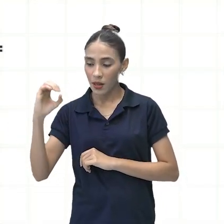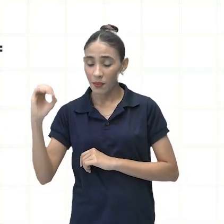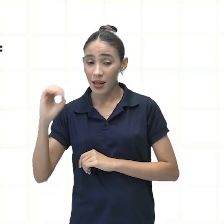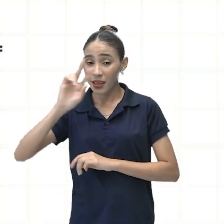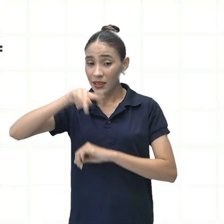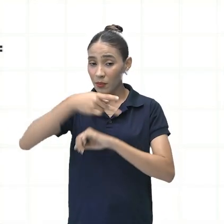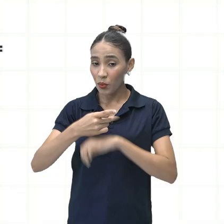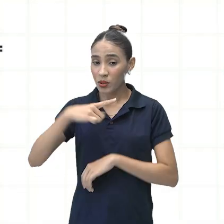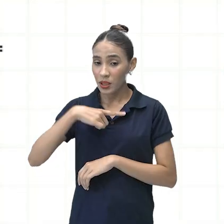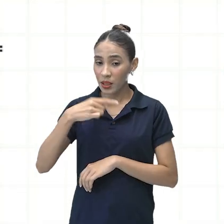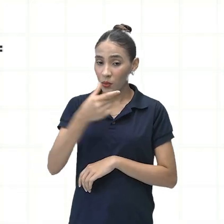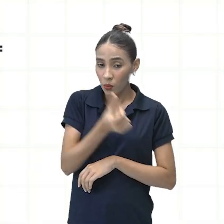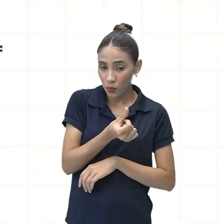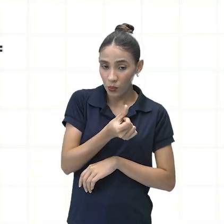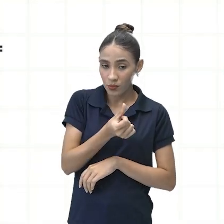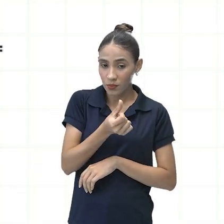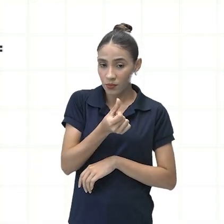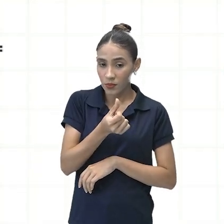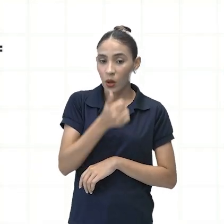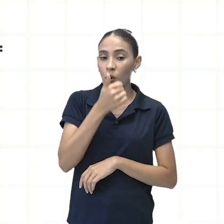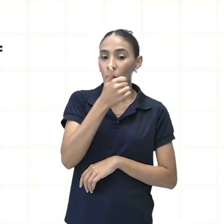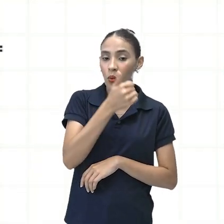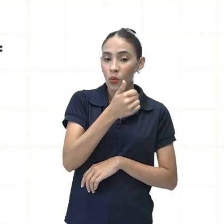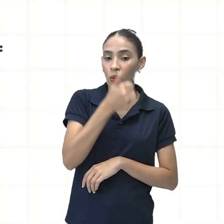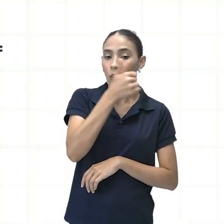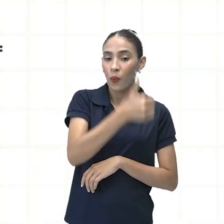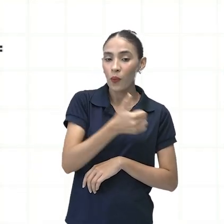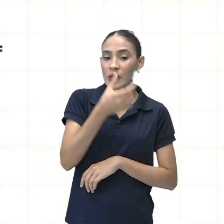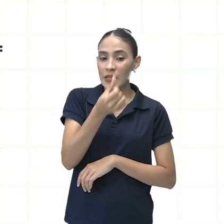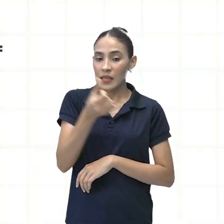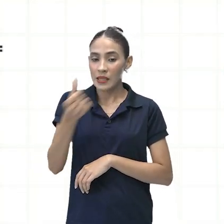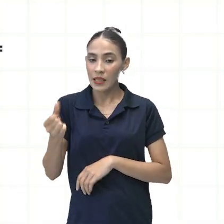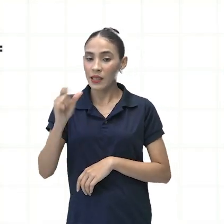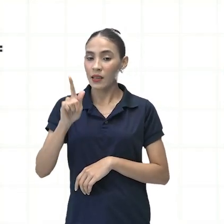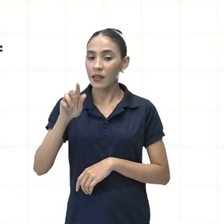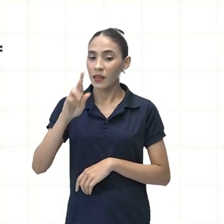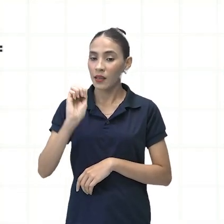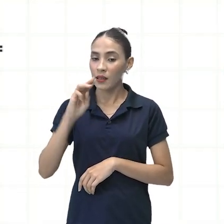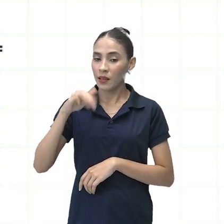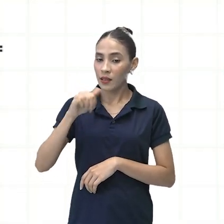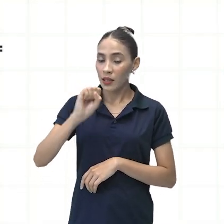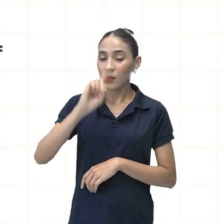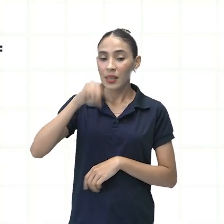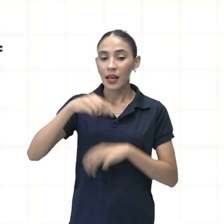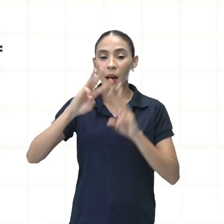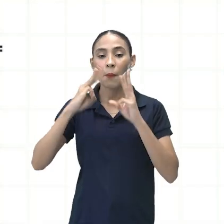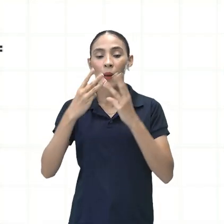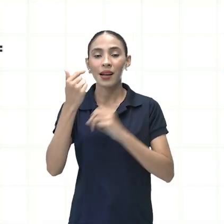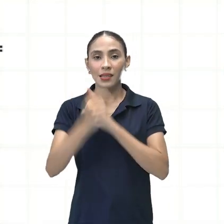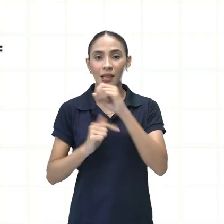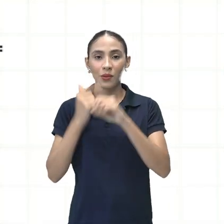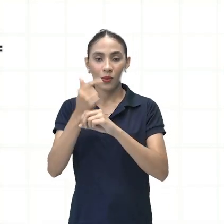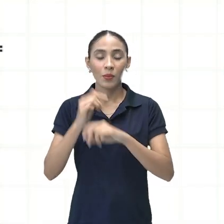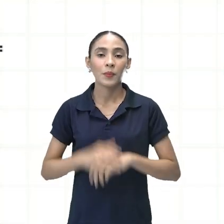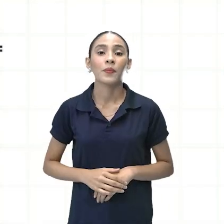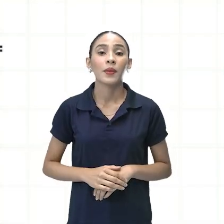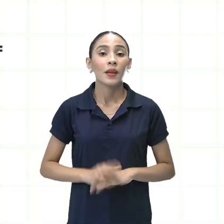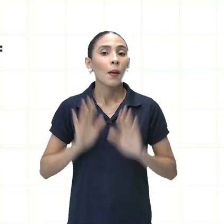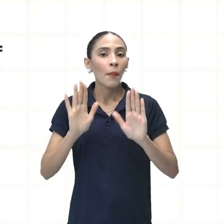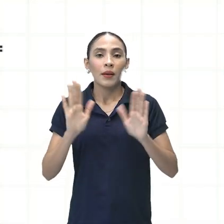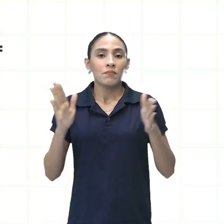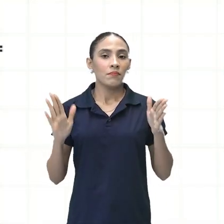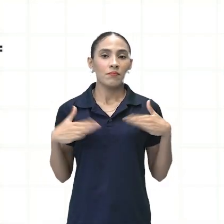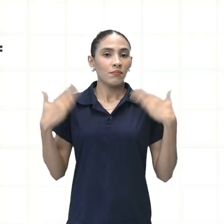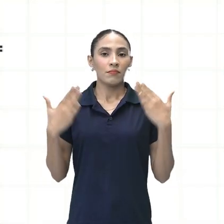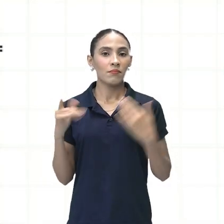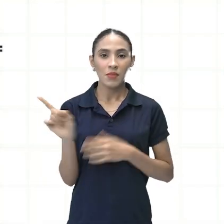o 166 gramas, que representam essa unidade de medida de massa atômica. Mas não se